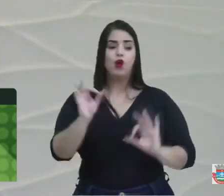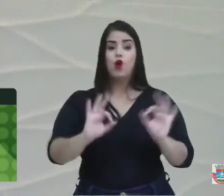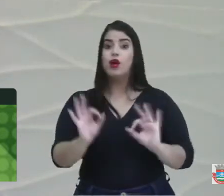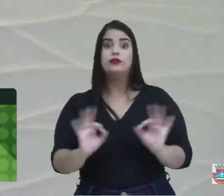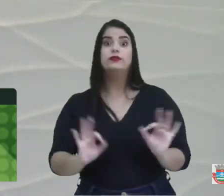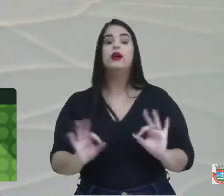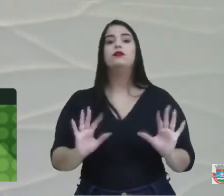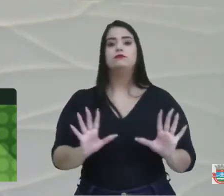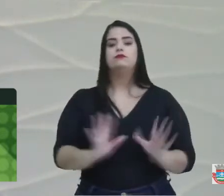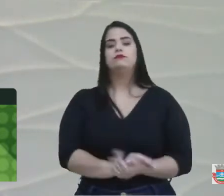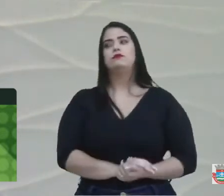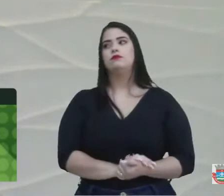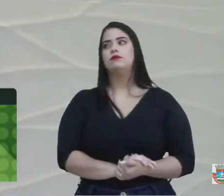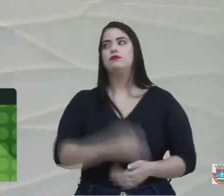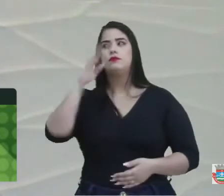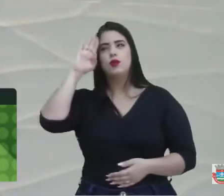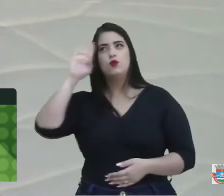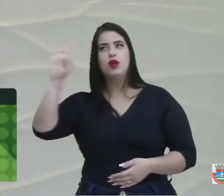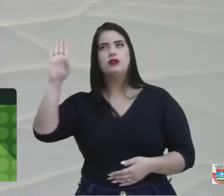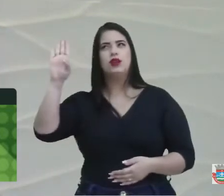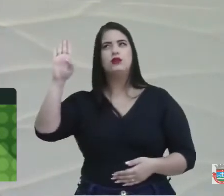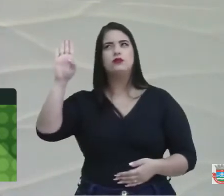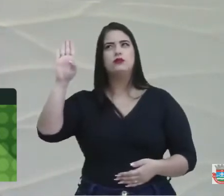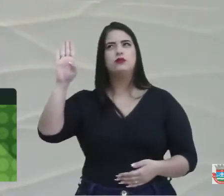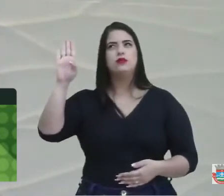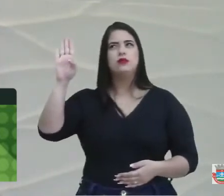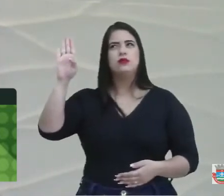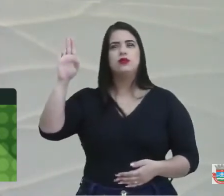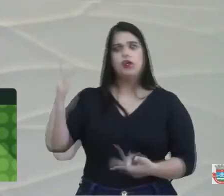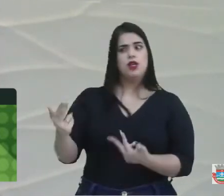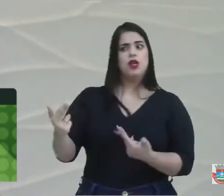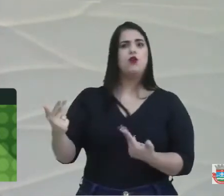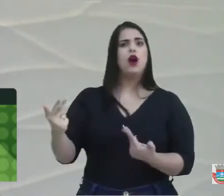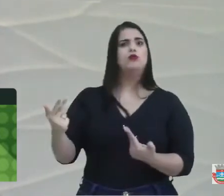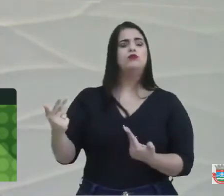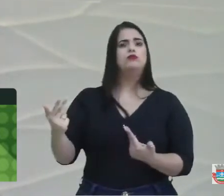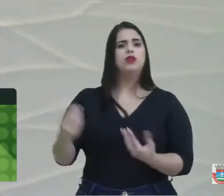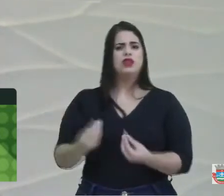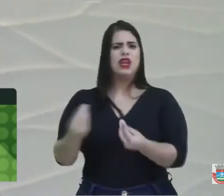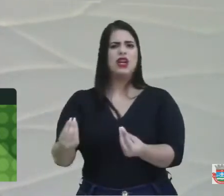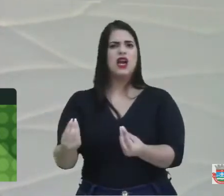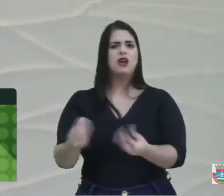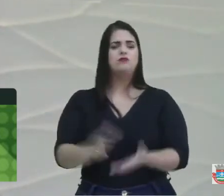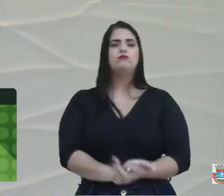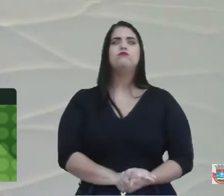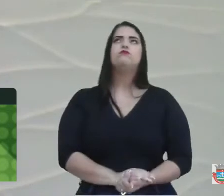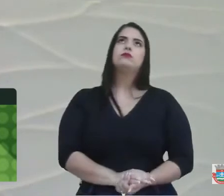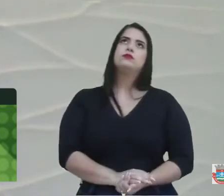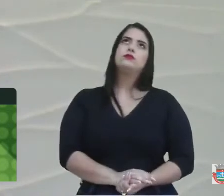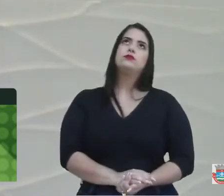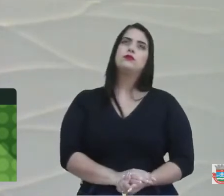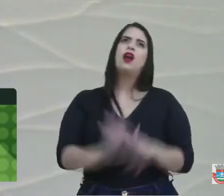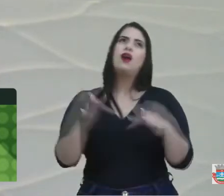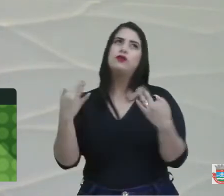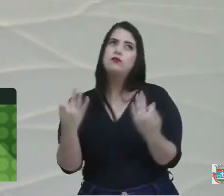que o Exército abastece, né, em alguns pontos, onde tem uma quantidade de família que seja abastecida em uma casa e que essa